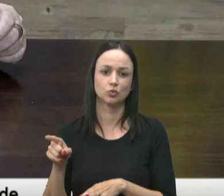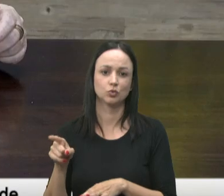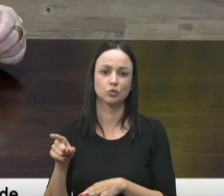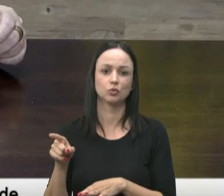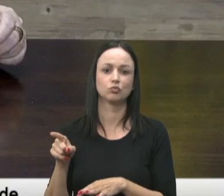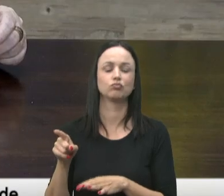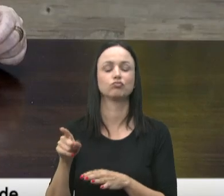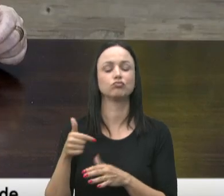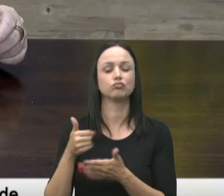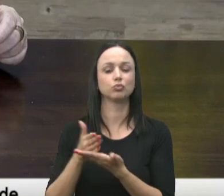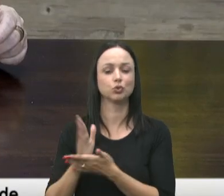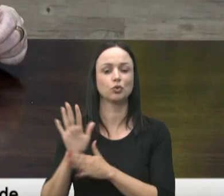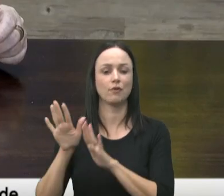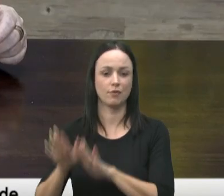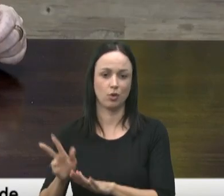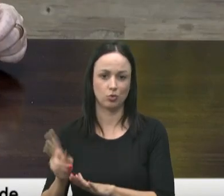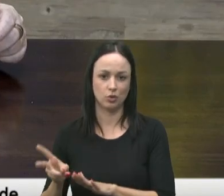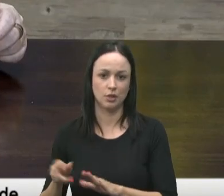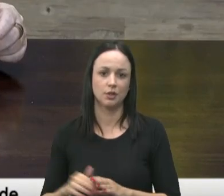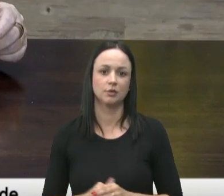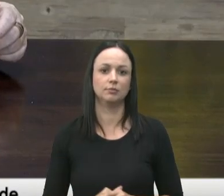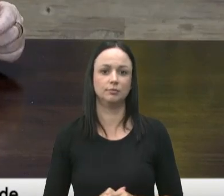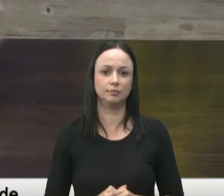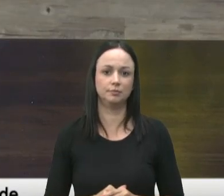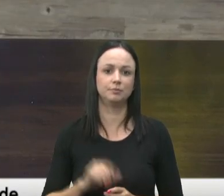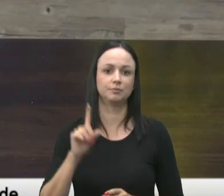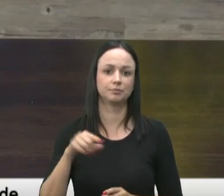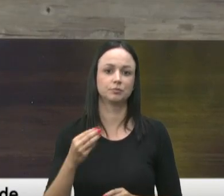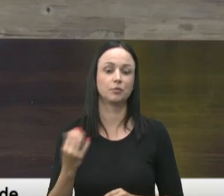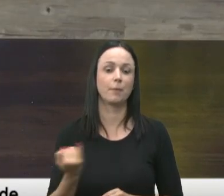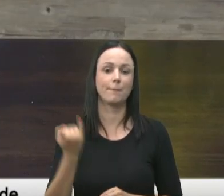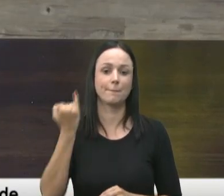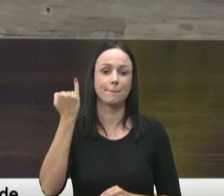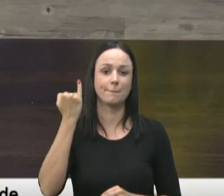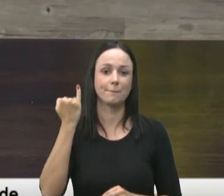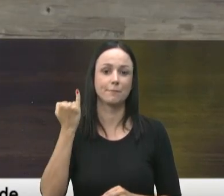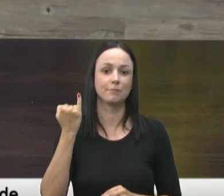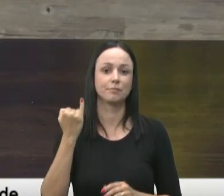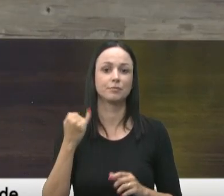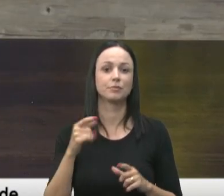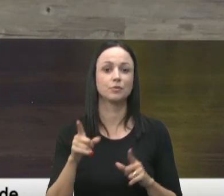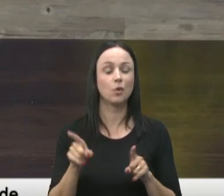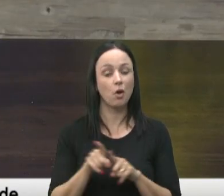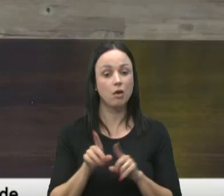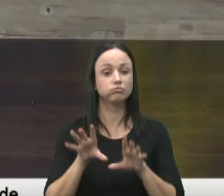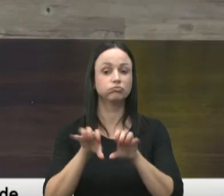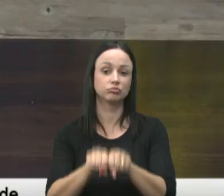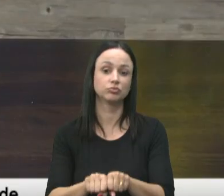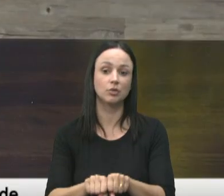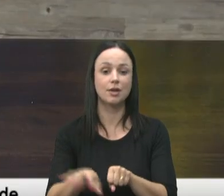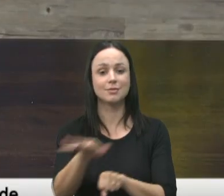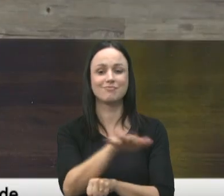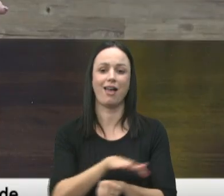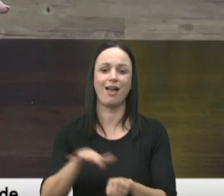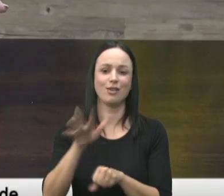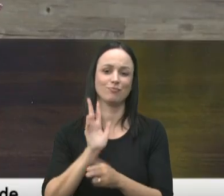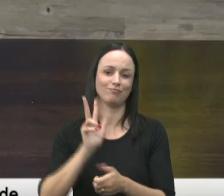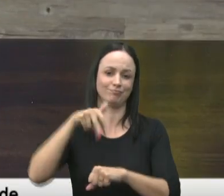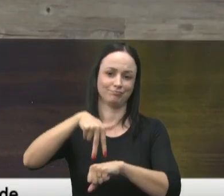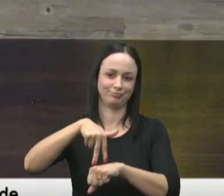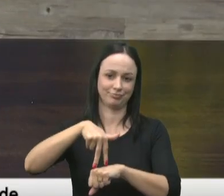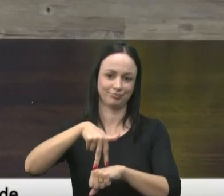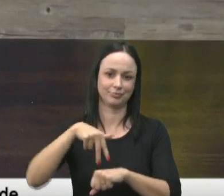para permanecer ali. Então, isso é muito importante, porque tudo começa da ocupação desse espaço que é